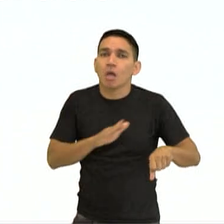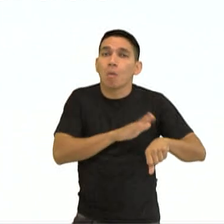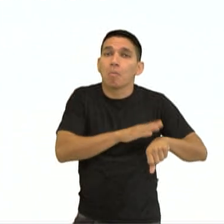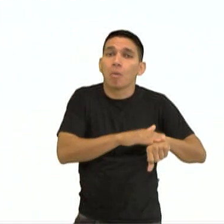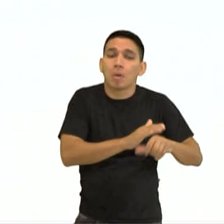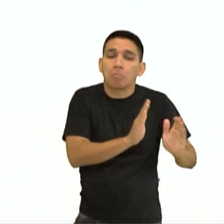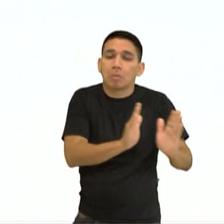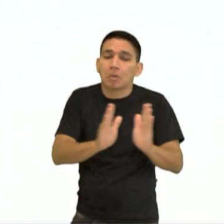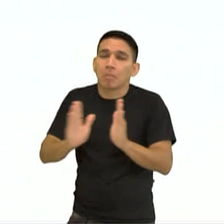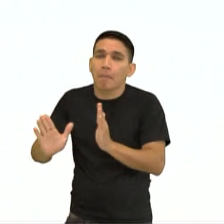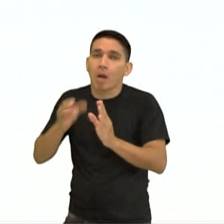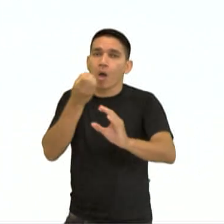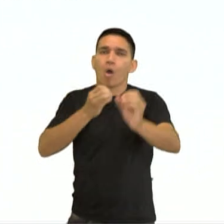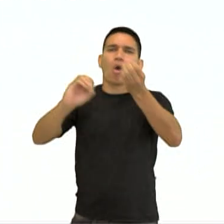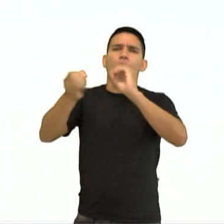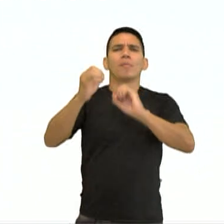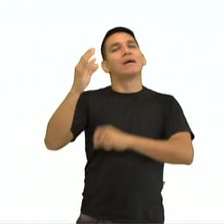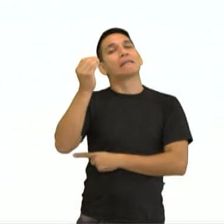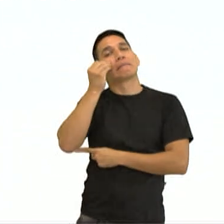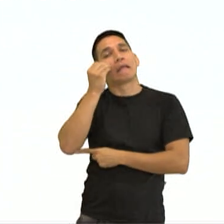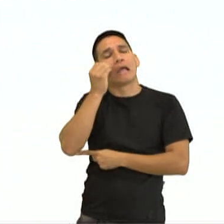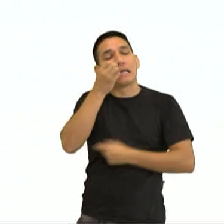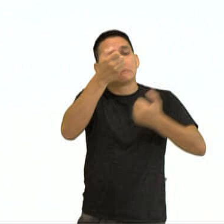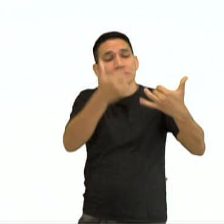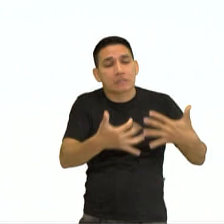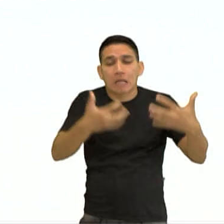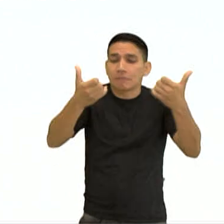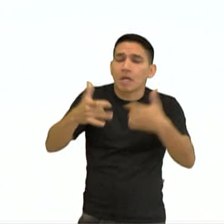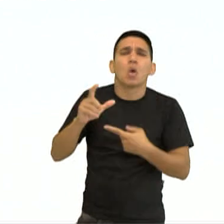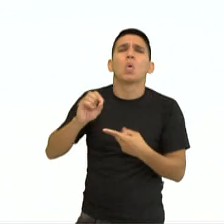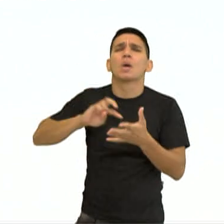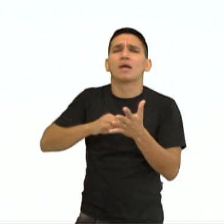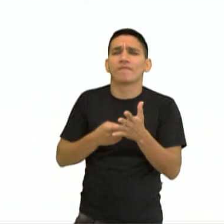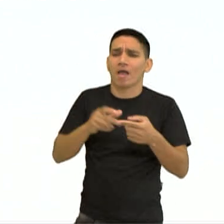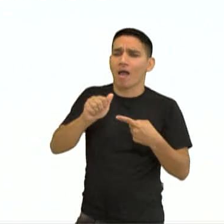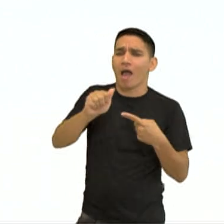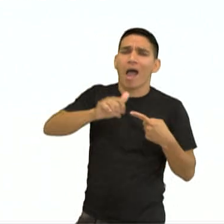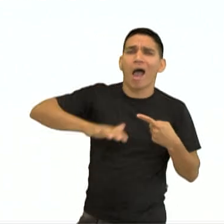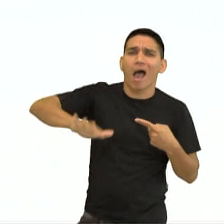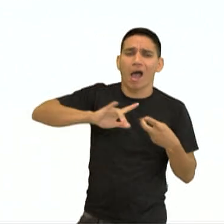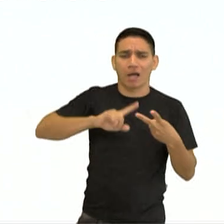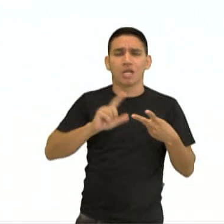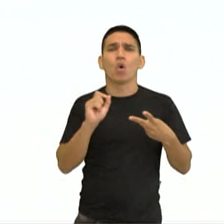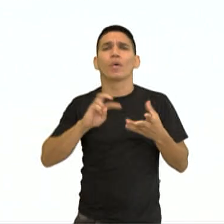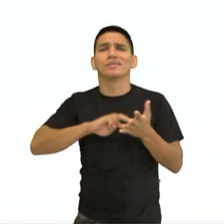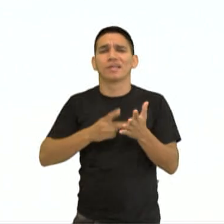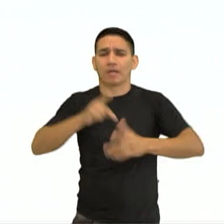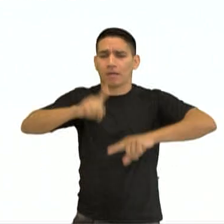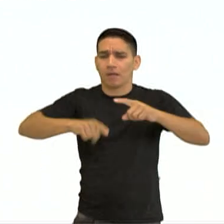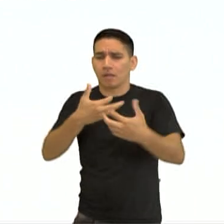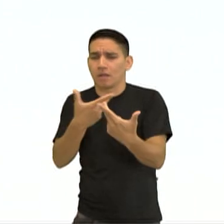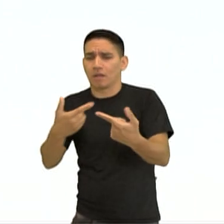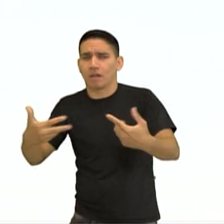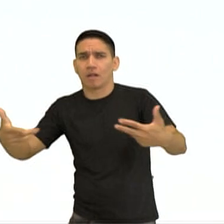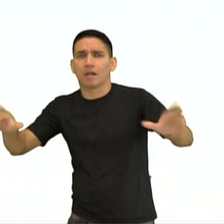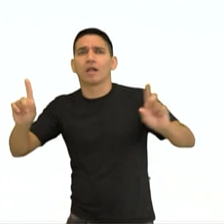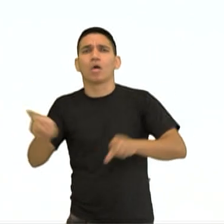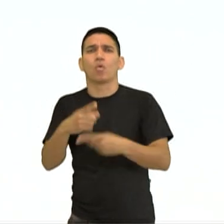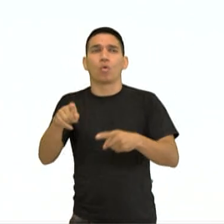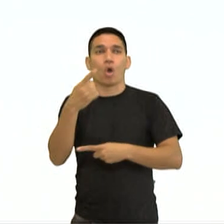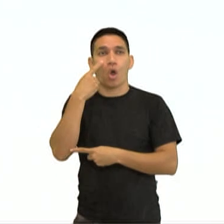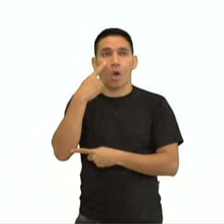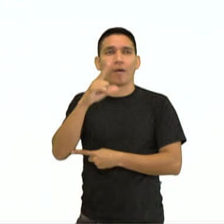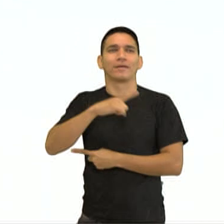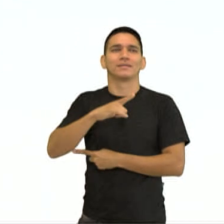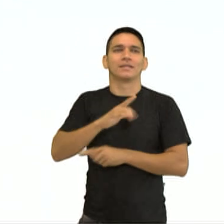Tente explicar cada uma, né? O que é a área, o que é o tempo, o que essa parte orquestral que a gente precisa, né? Se a gente voltar aqui,